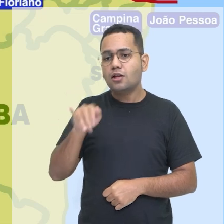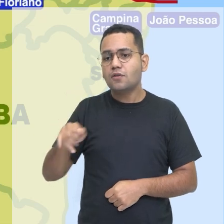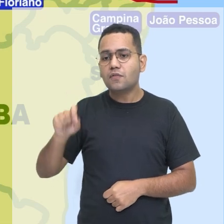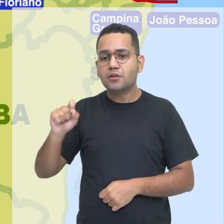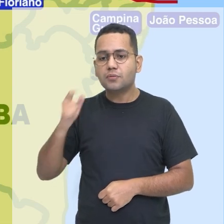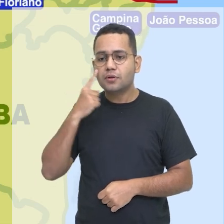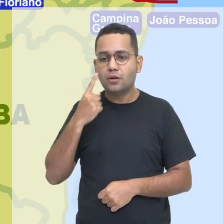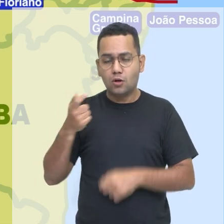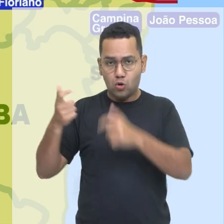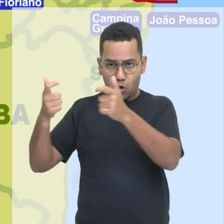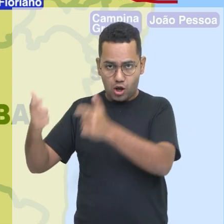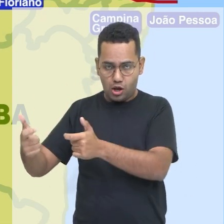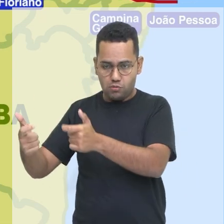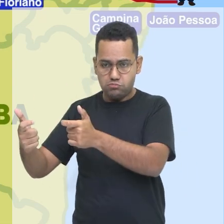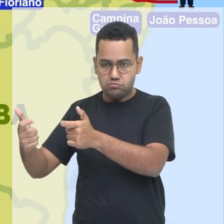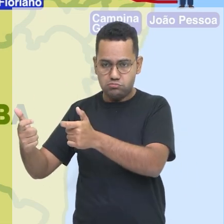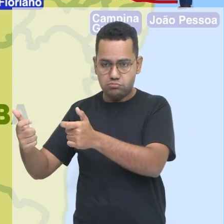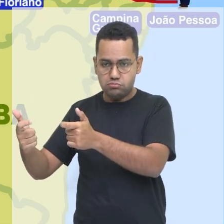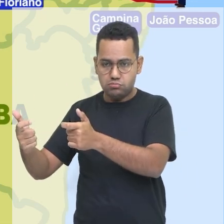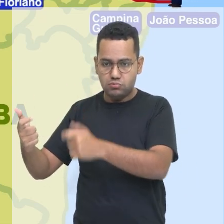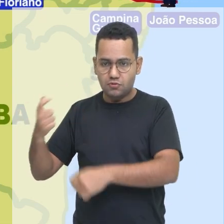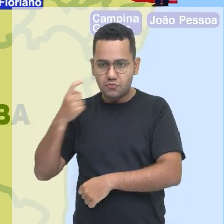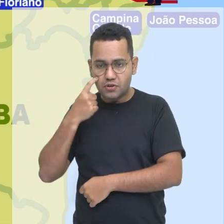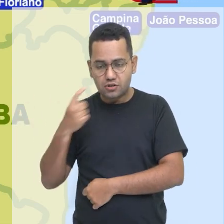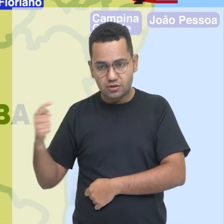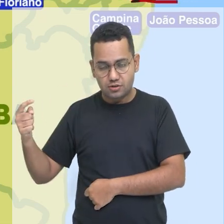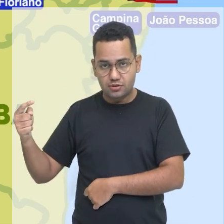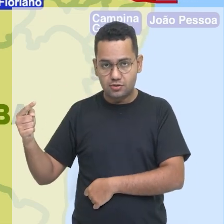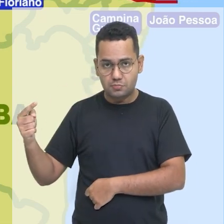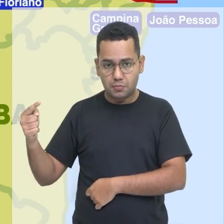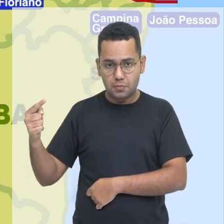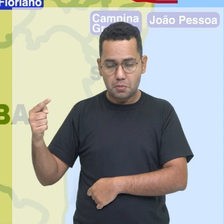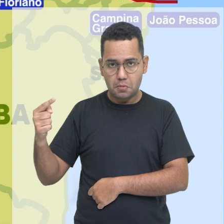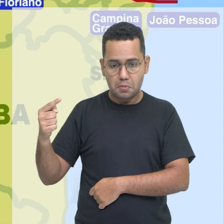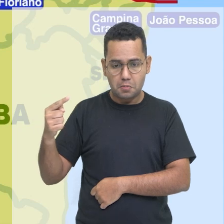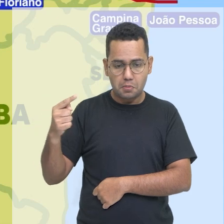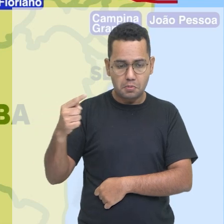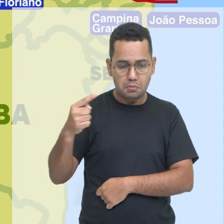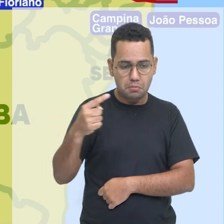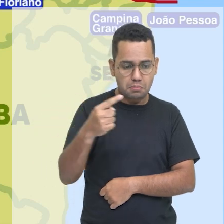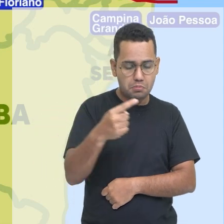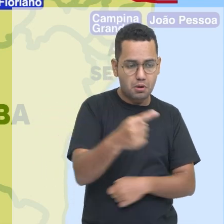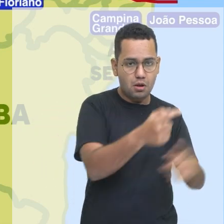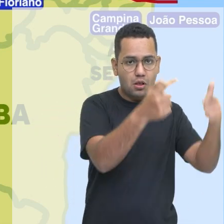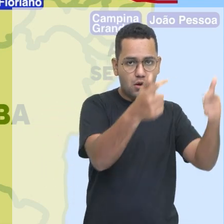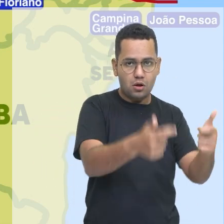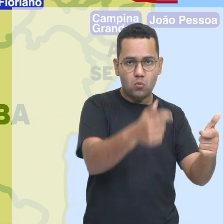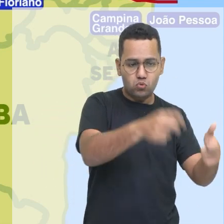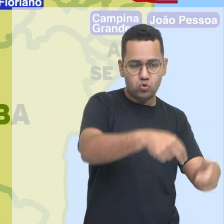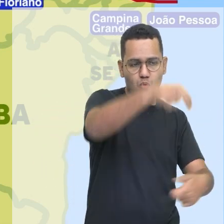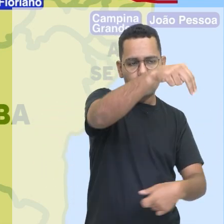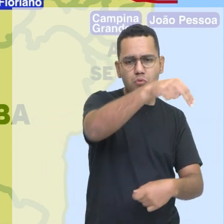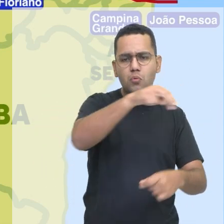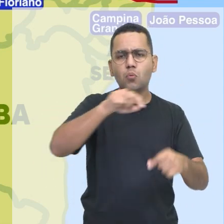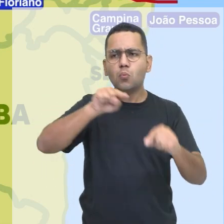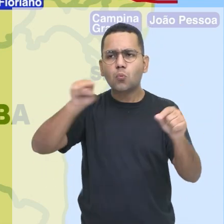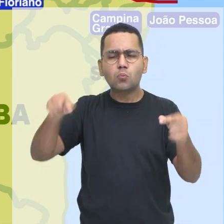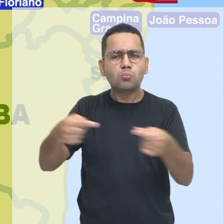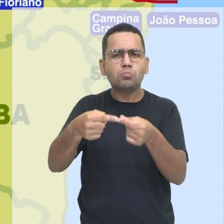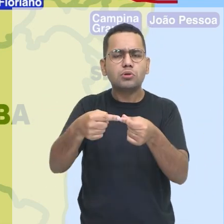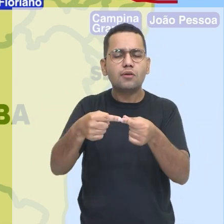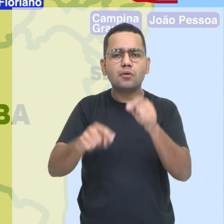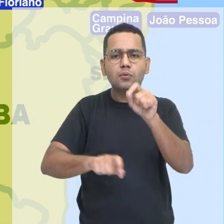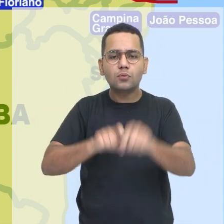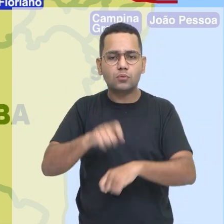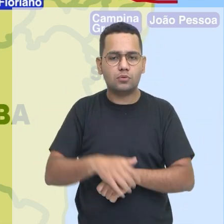até a região norte, tá, gente? Mais uma vez, o objetivo era, basicamente, integrar a região